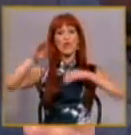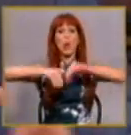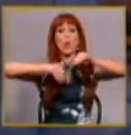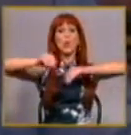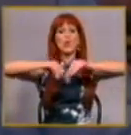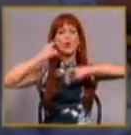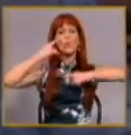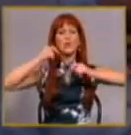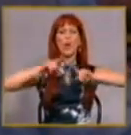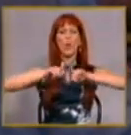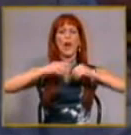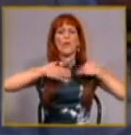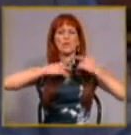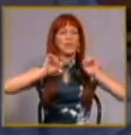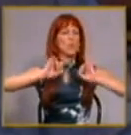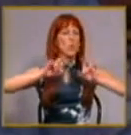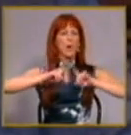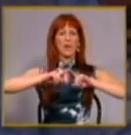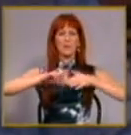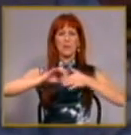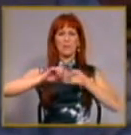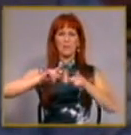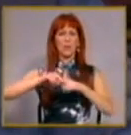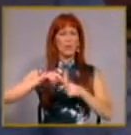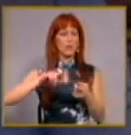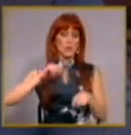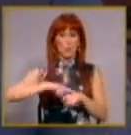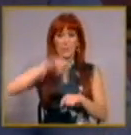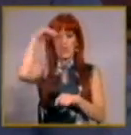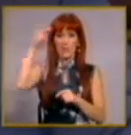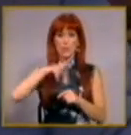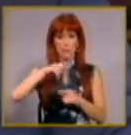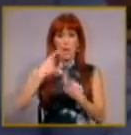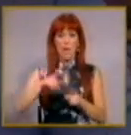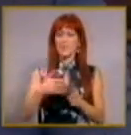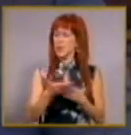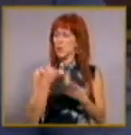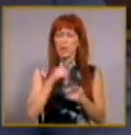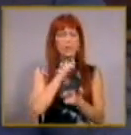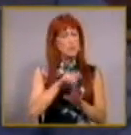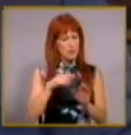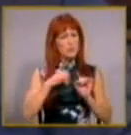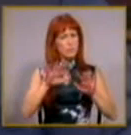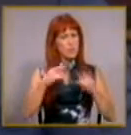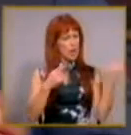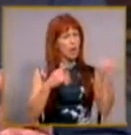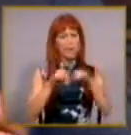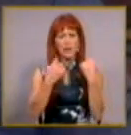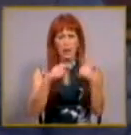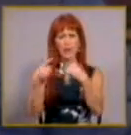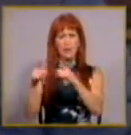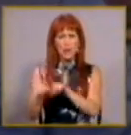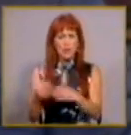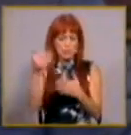que é a sua grande responsabilidade no momento difícil que o país atravessa. Sem retirar a legitimidade da iniciativa de cada um dos partidos, não